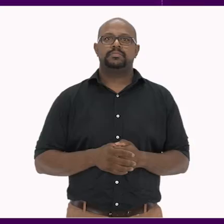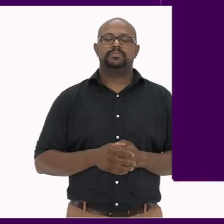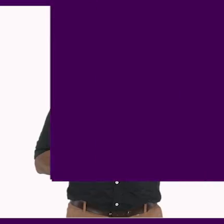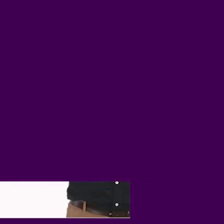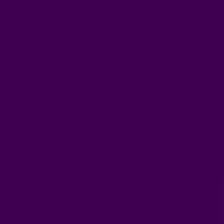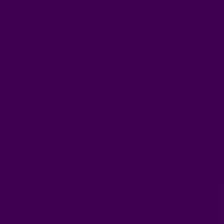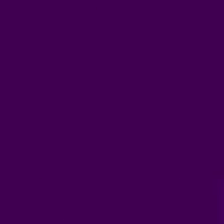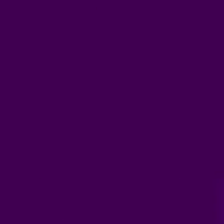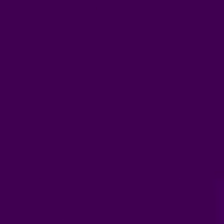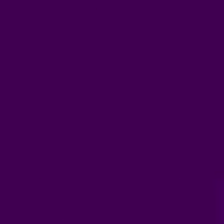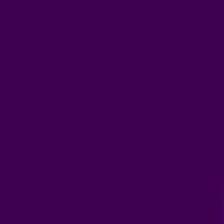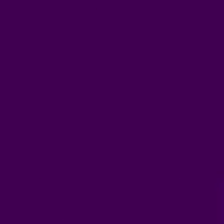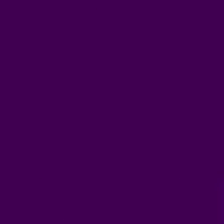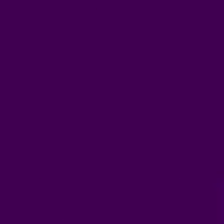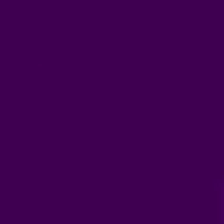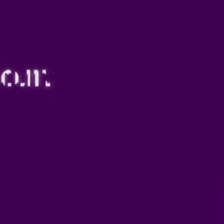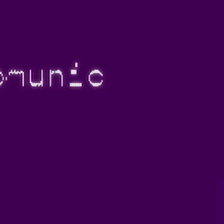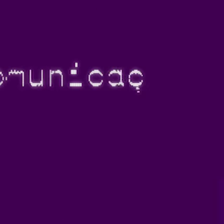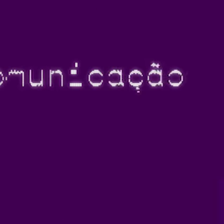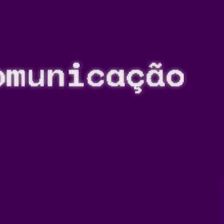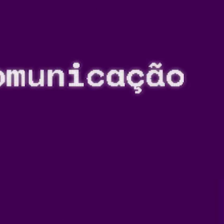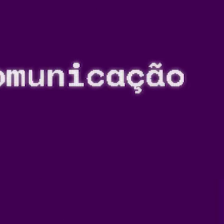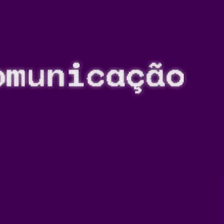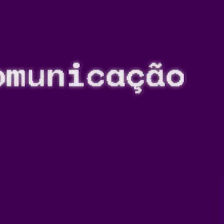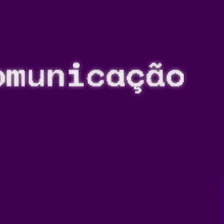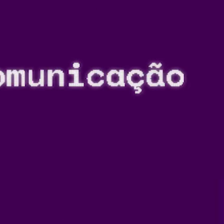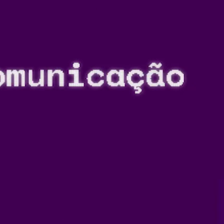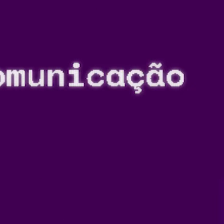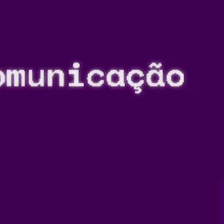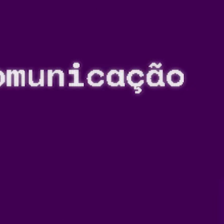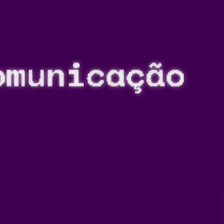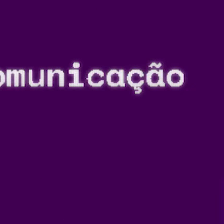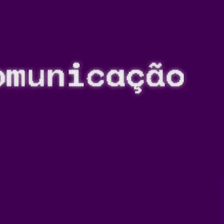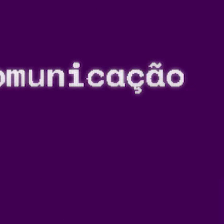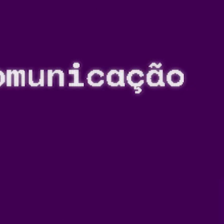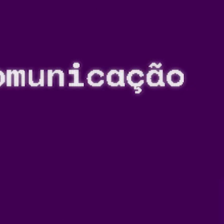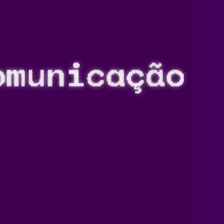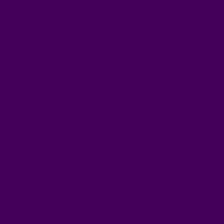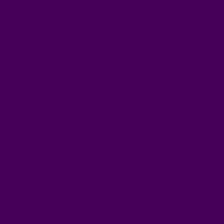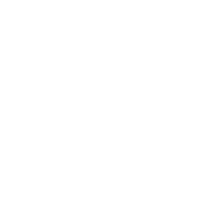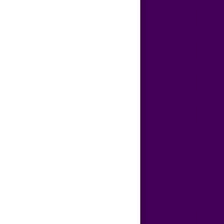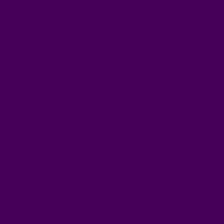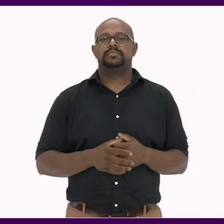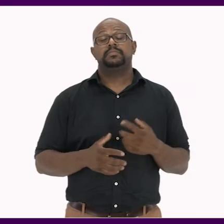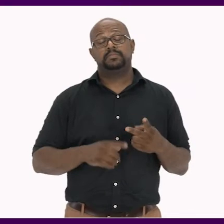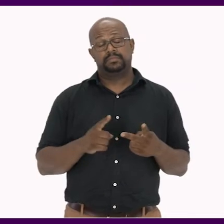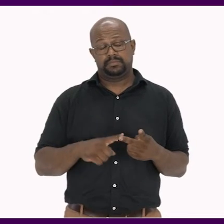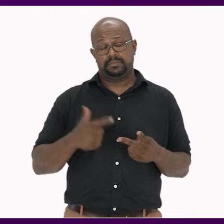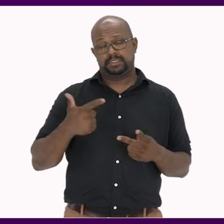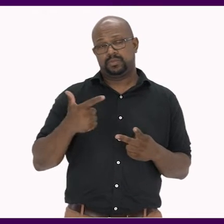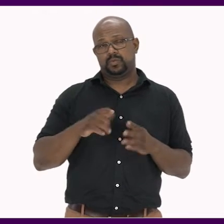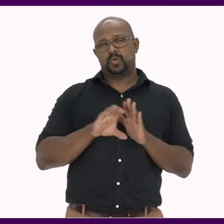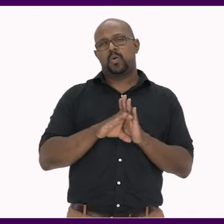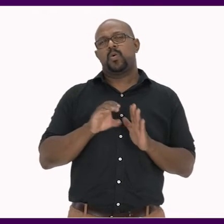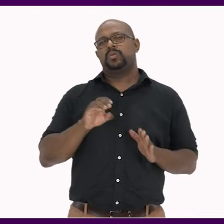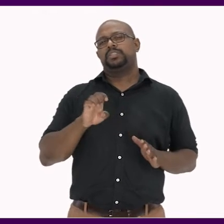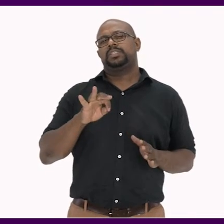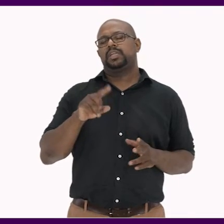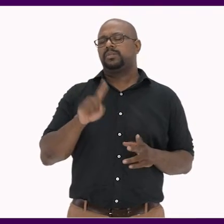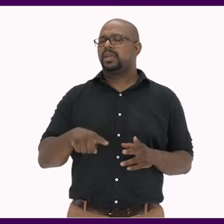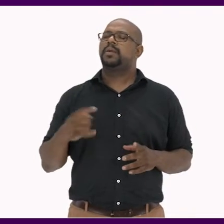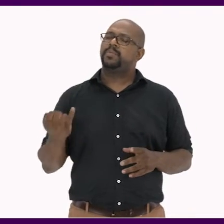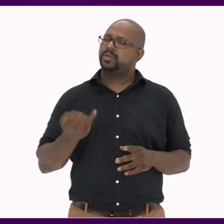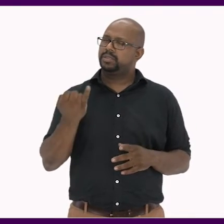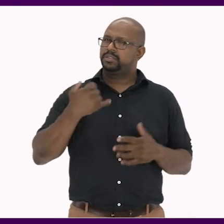circular. Texto: cores, acessibilidade na comunicação. O segundo conceito